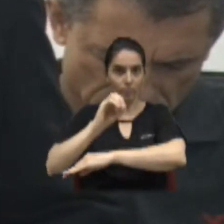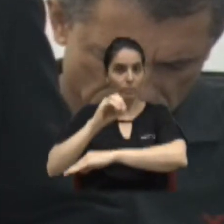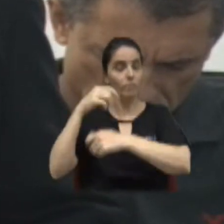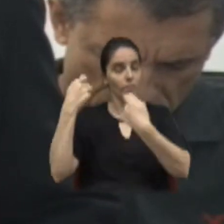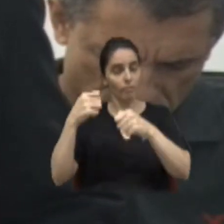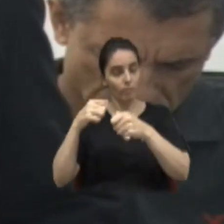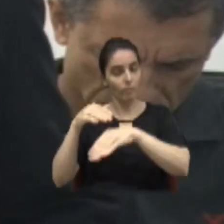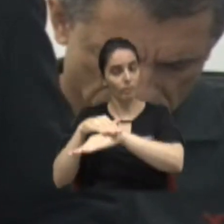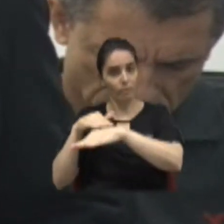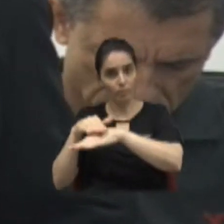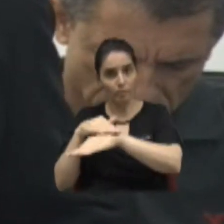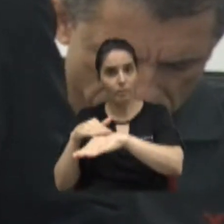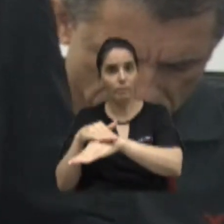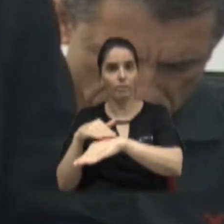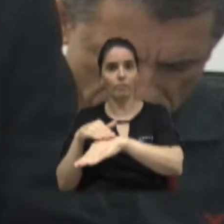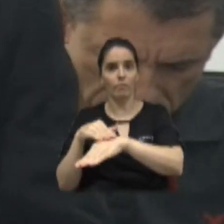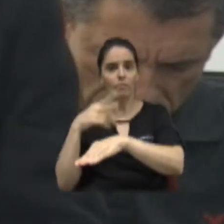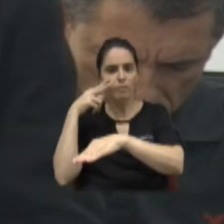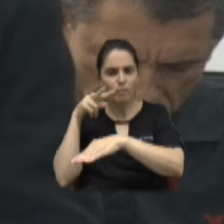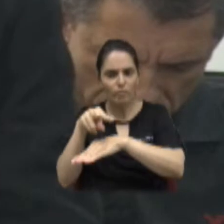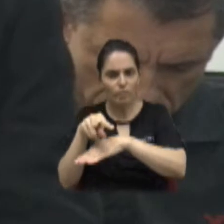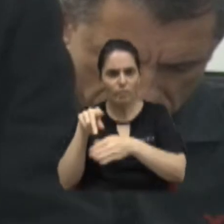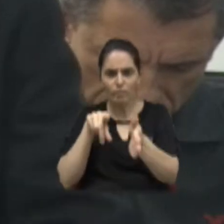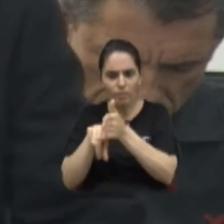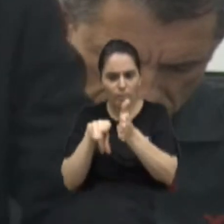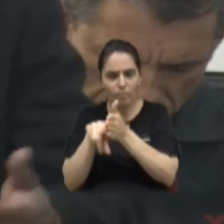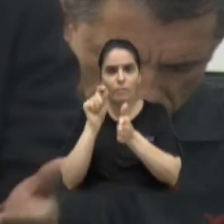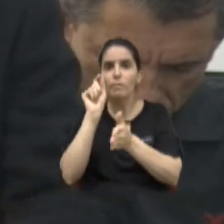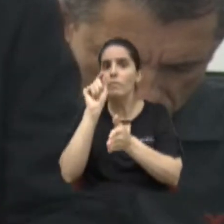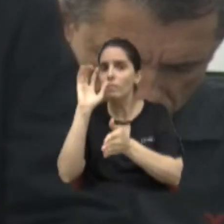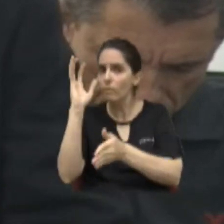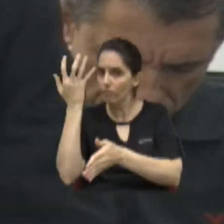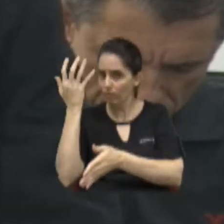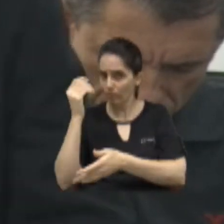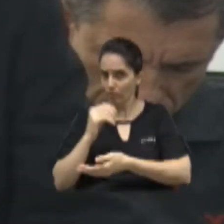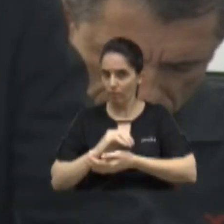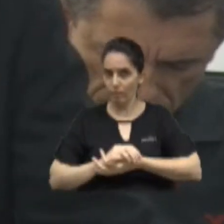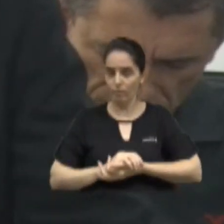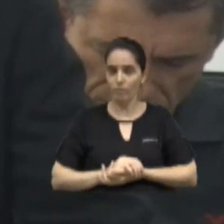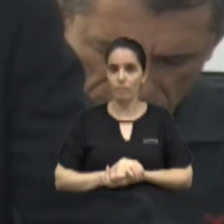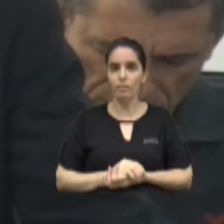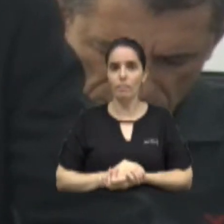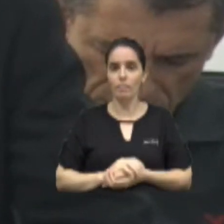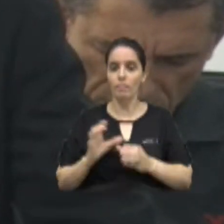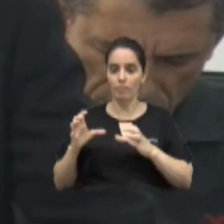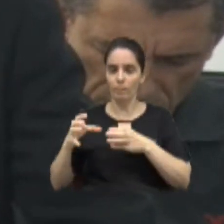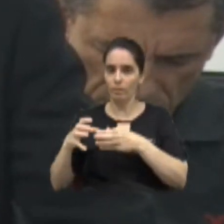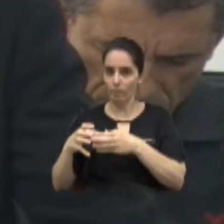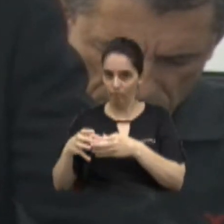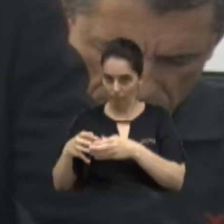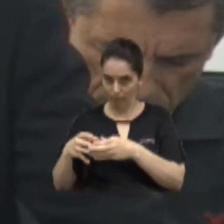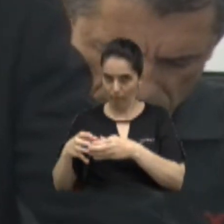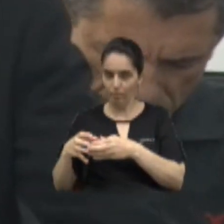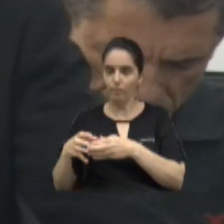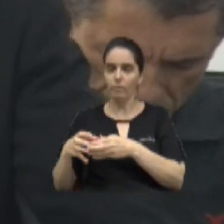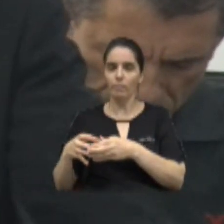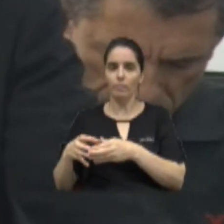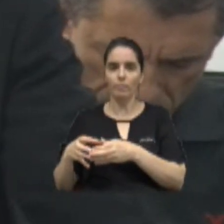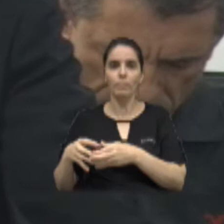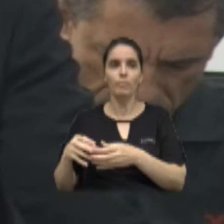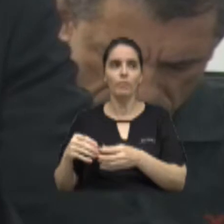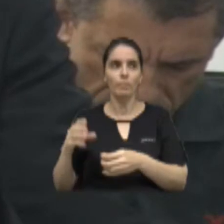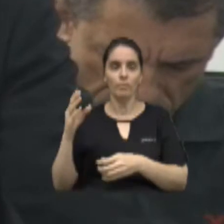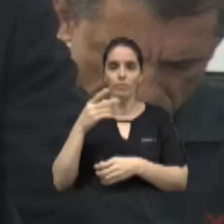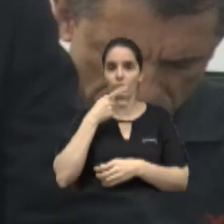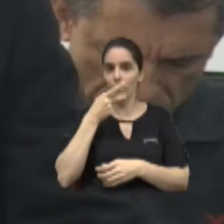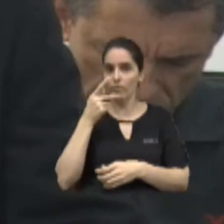dialogar, verificar e fiscalizar o que está acontecendo. Para isto, a comissão já se colocou à disposição, nós